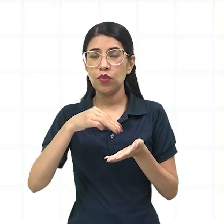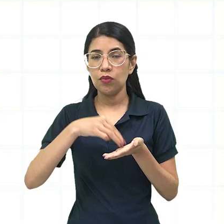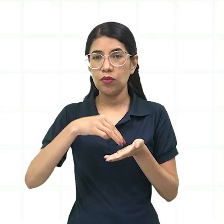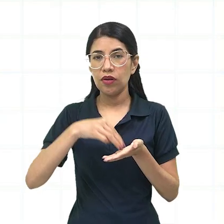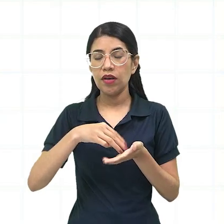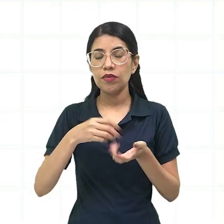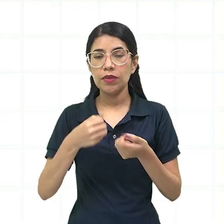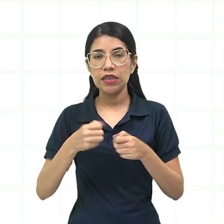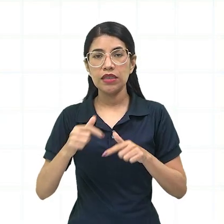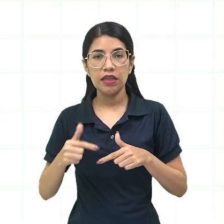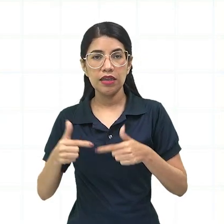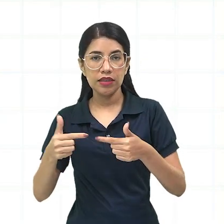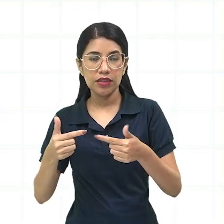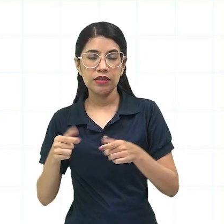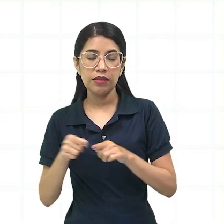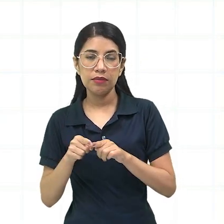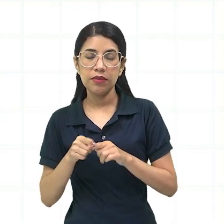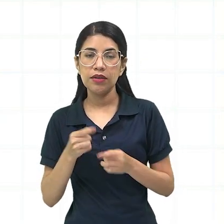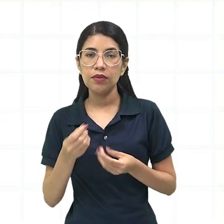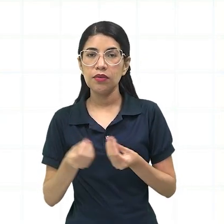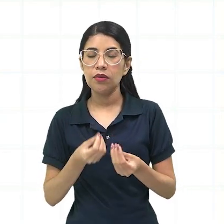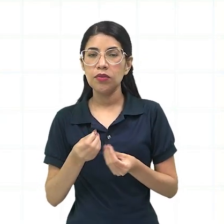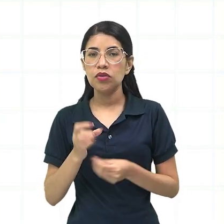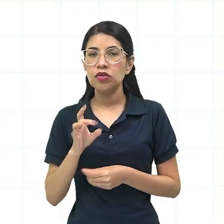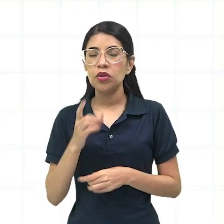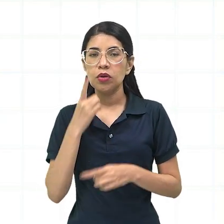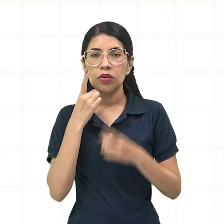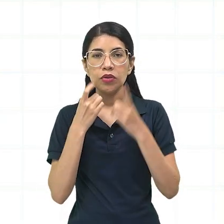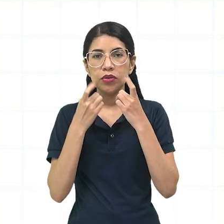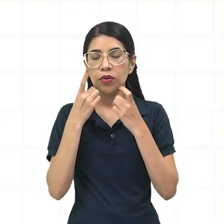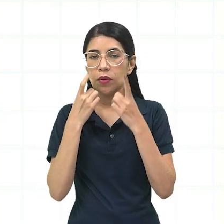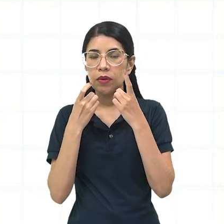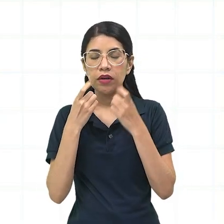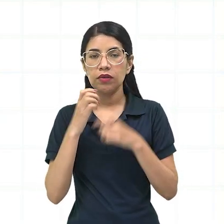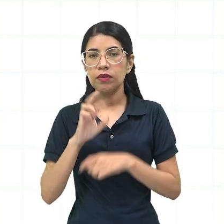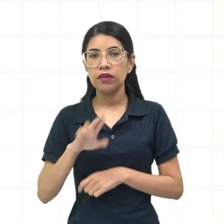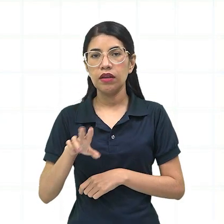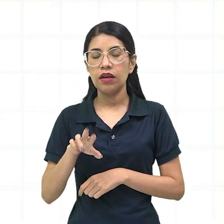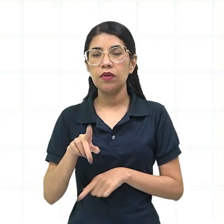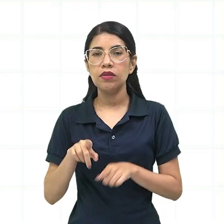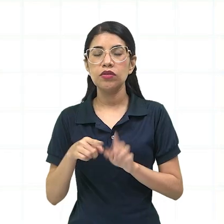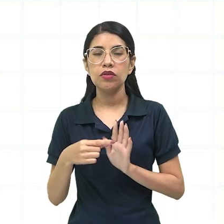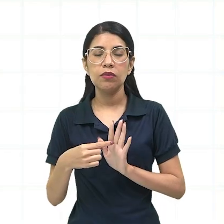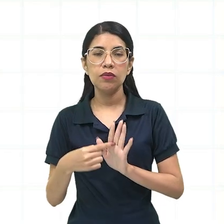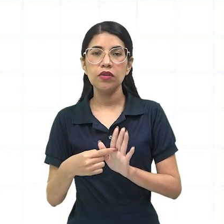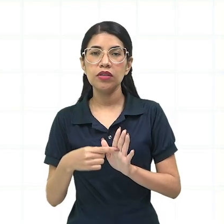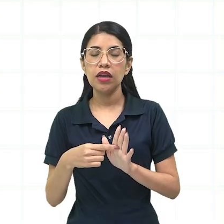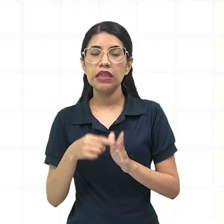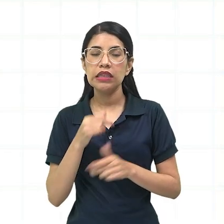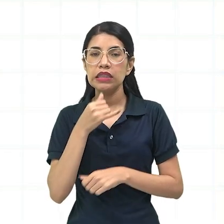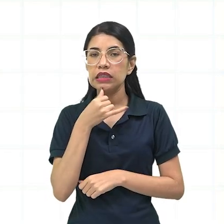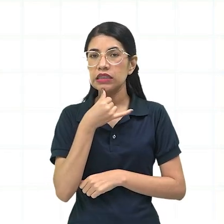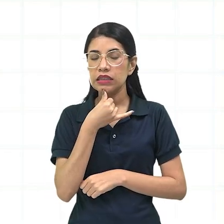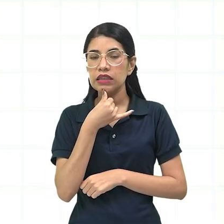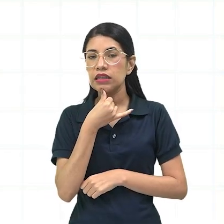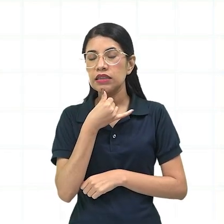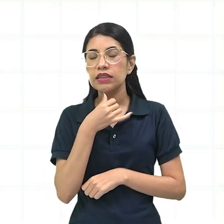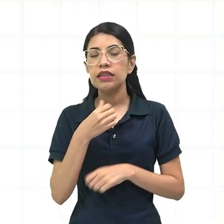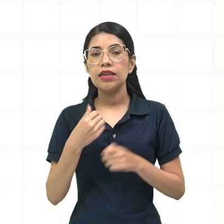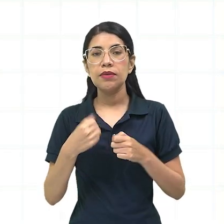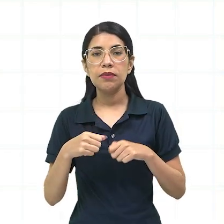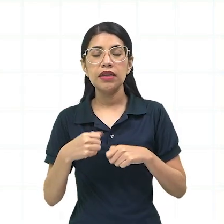precisa ter uma ação. Ele não pode só estar chorando. Ele não pode só demonstrar que está triste.